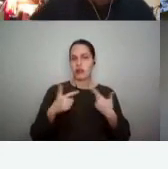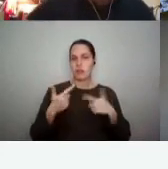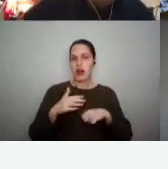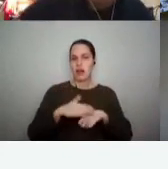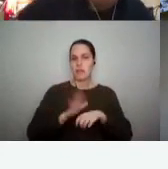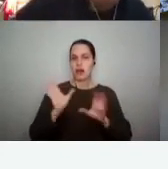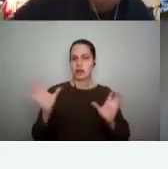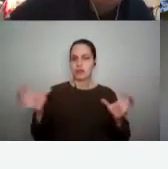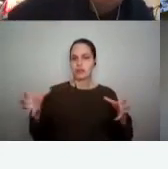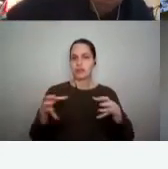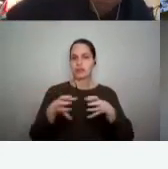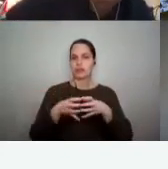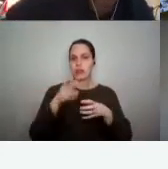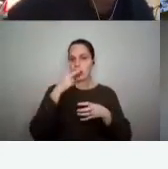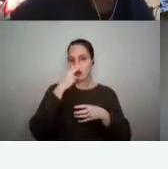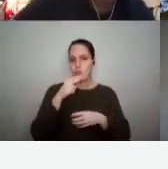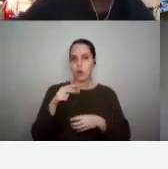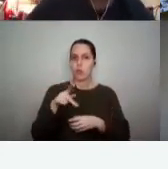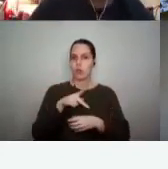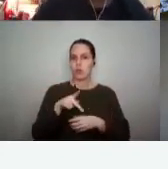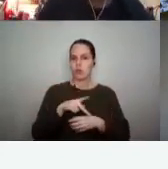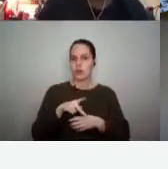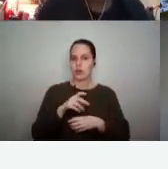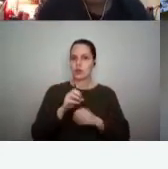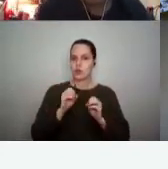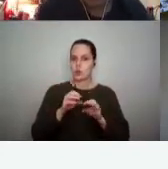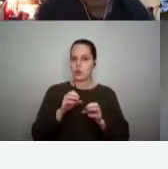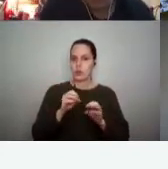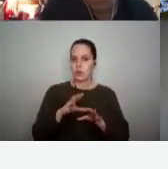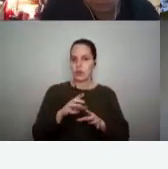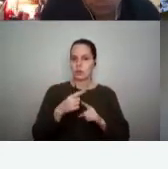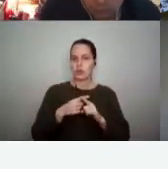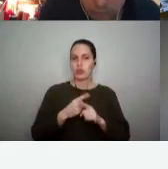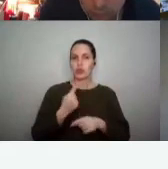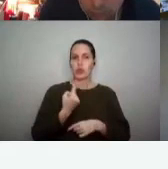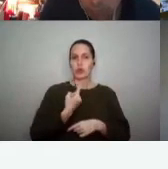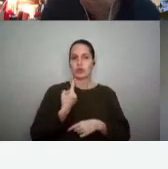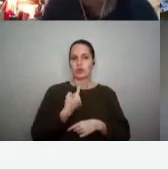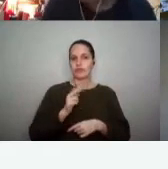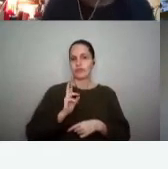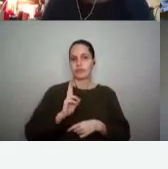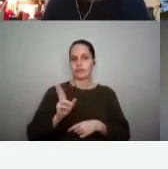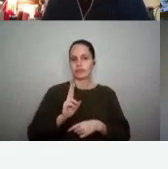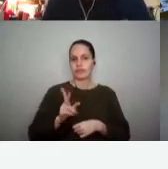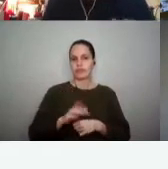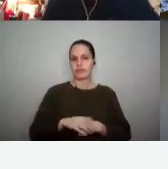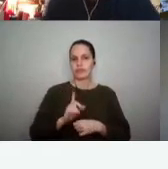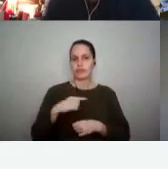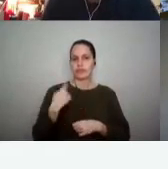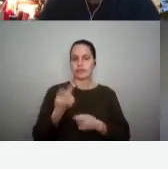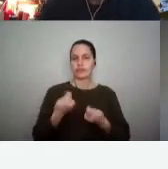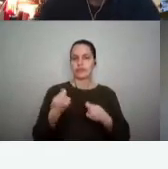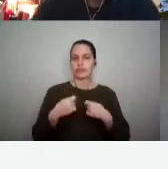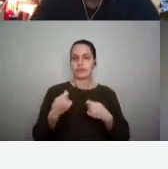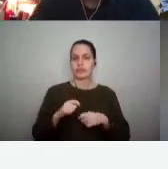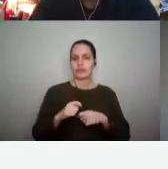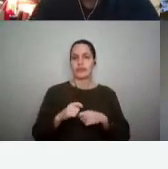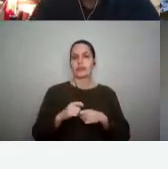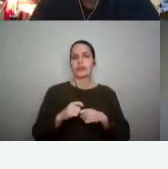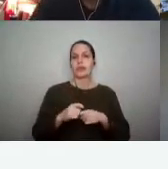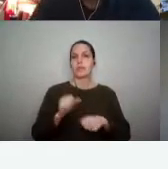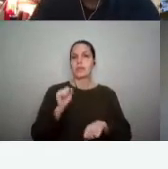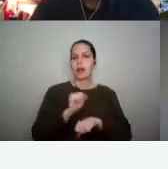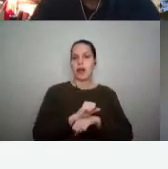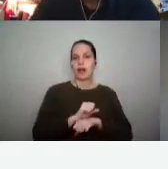que não se faz individualmente, né. E nós temos que sair dessa docência individual, né,